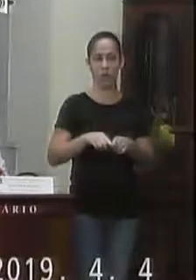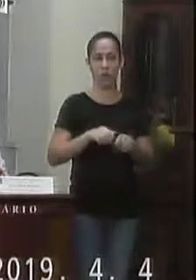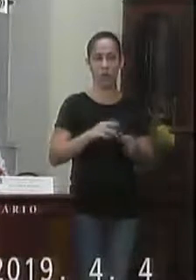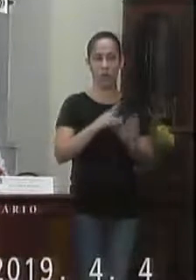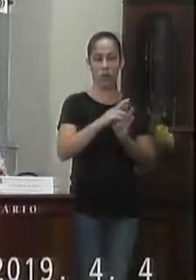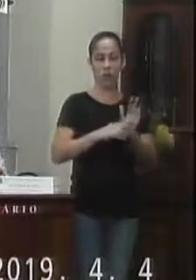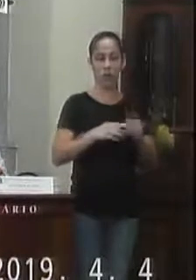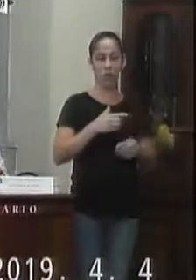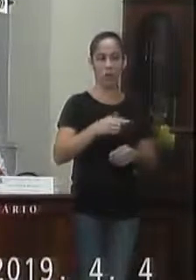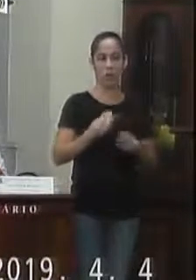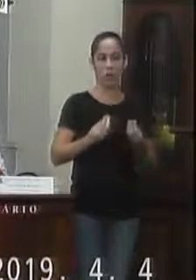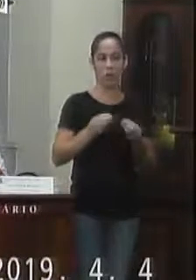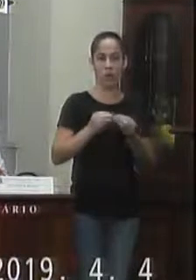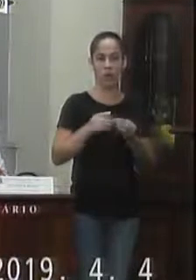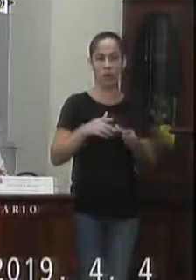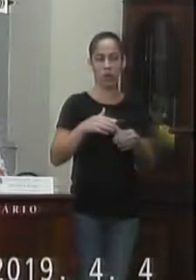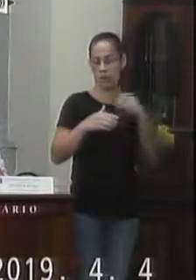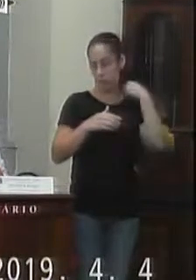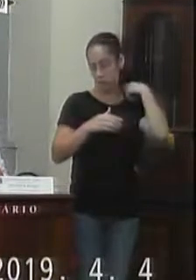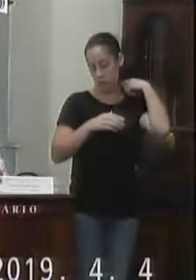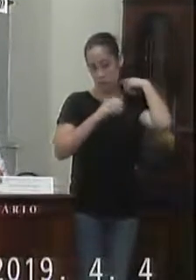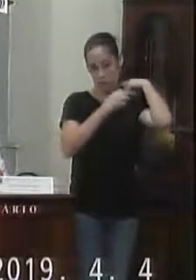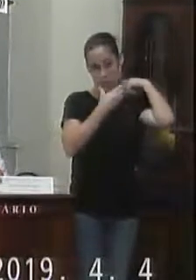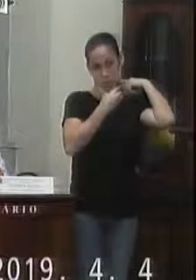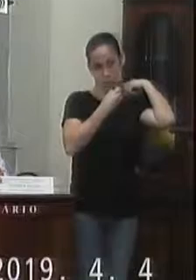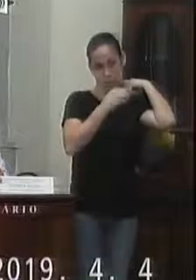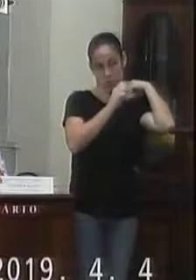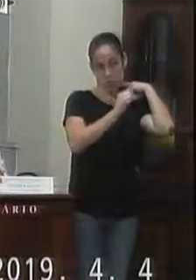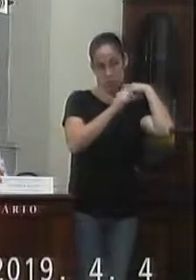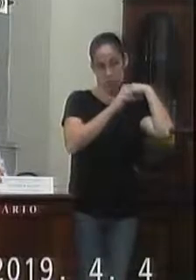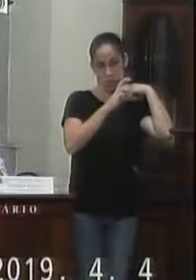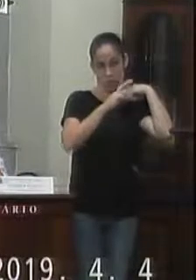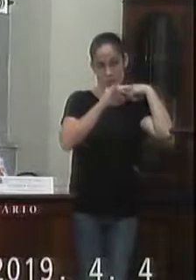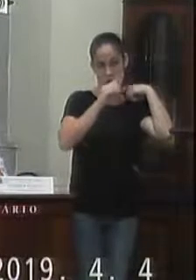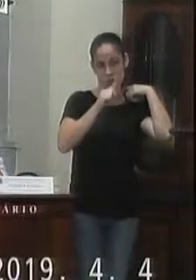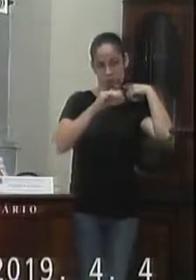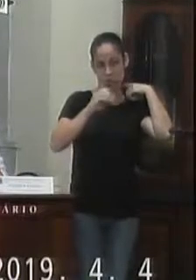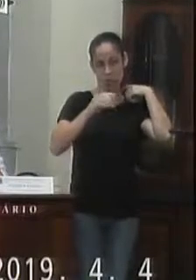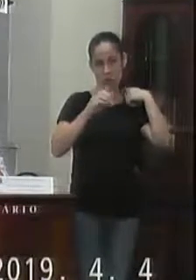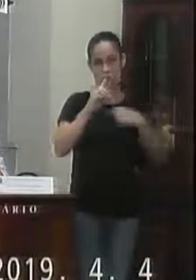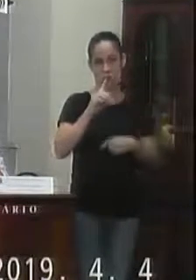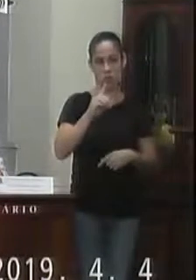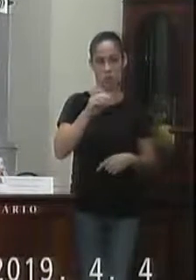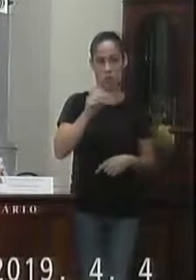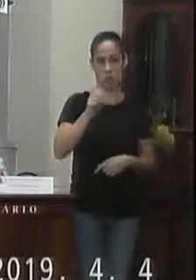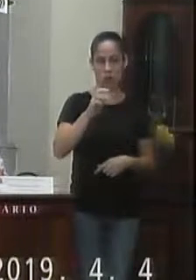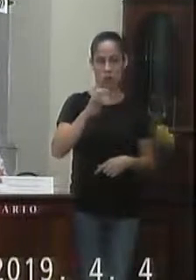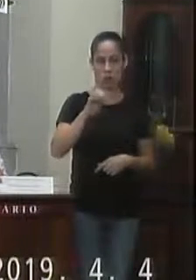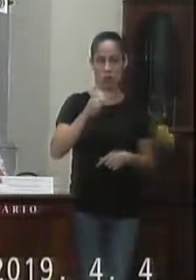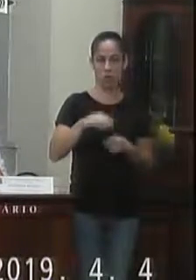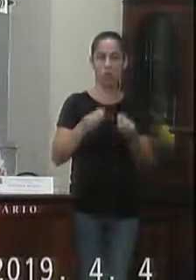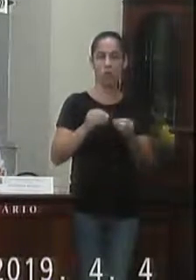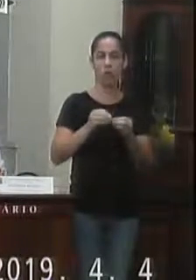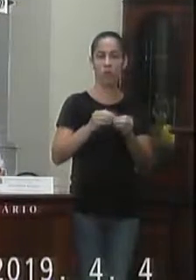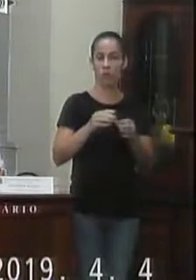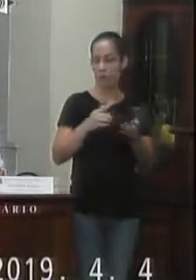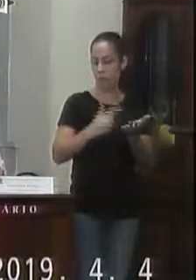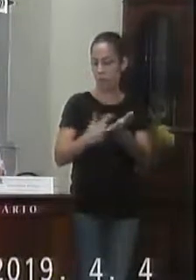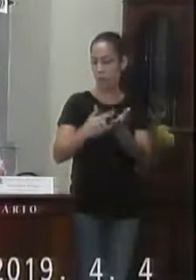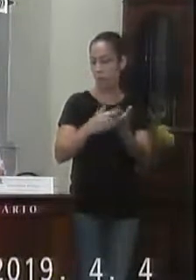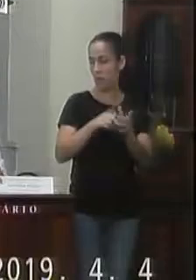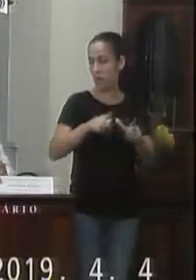Fica concedido o título honorífico benemérito ao senhor Sérgio Duarte. A entrega de título que trata o artigo 1º dessa resolução far-se-á em sessão solene, em dia,